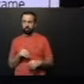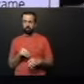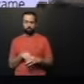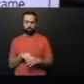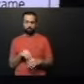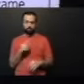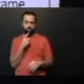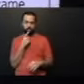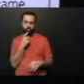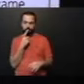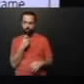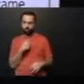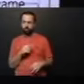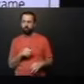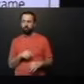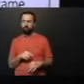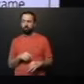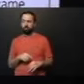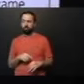Anexar, som de KS,